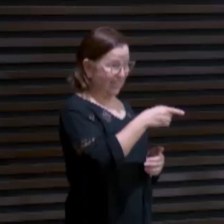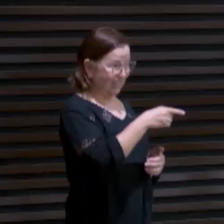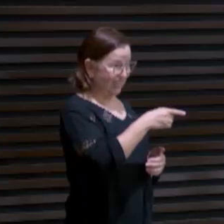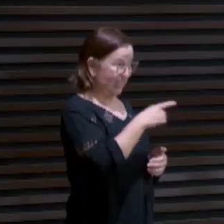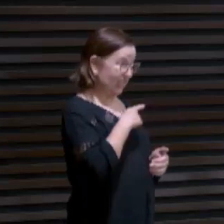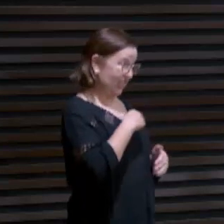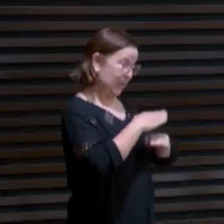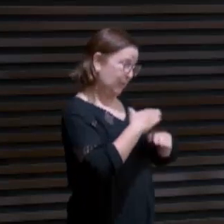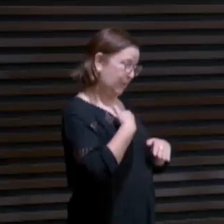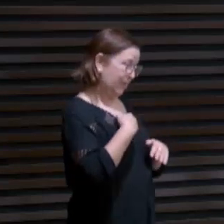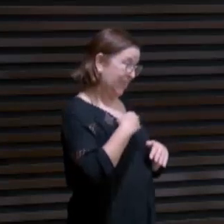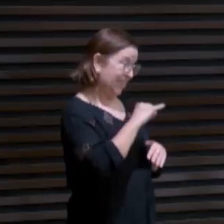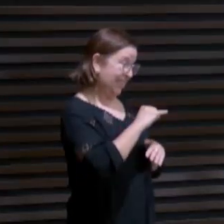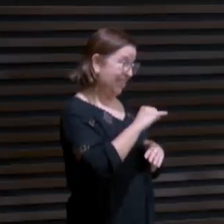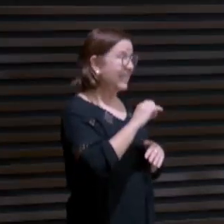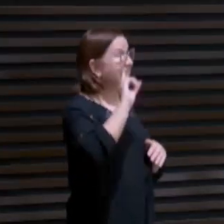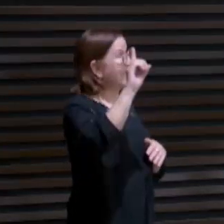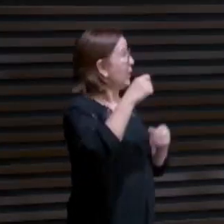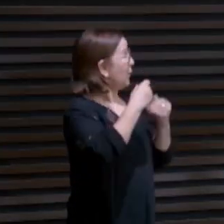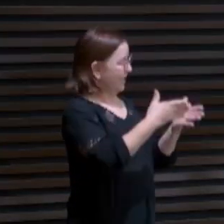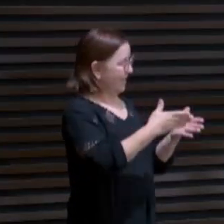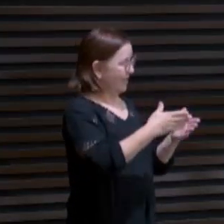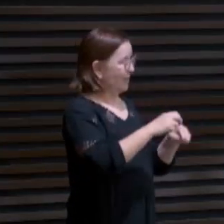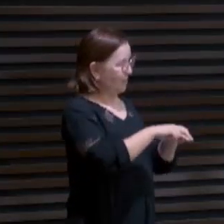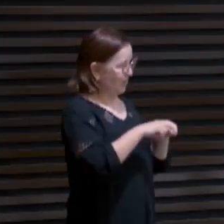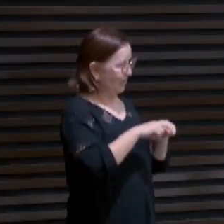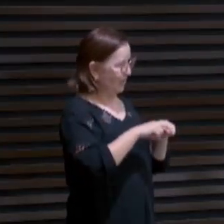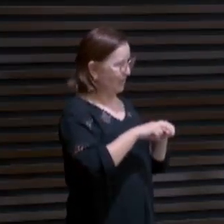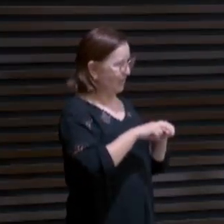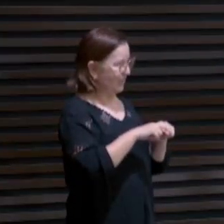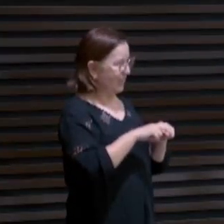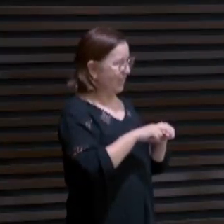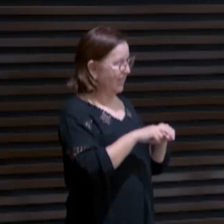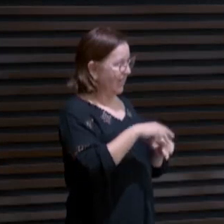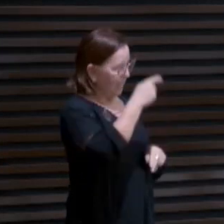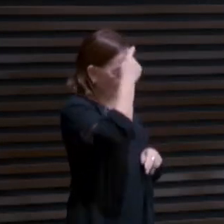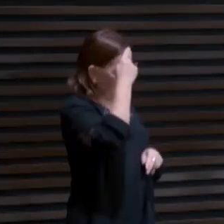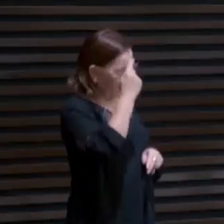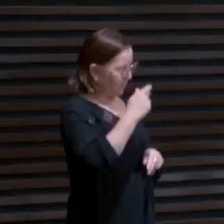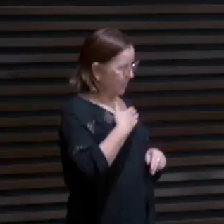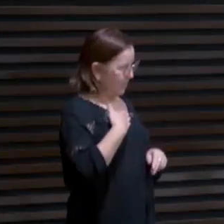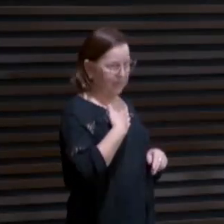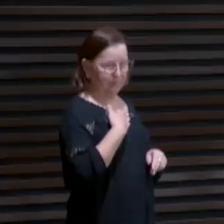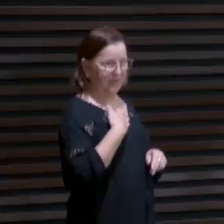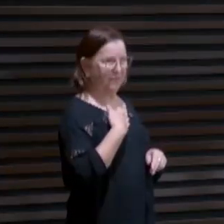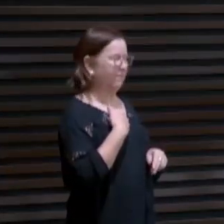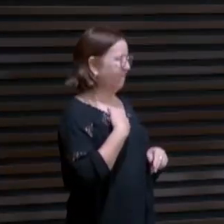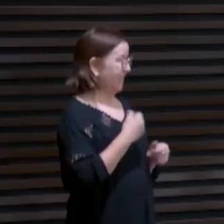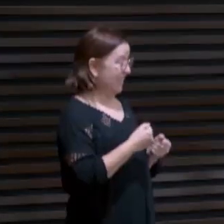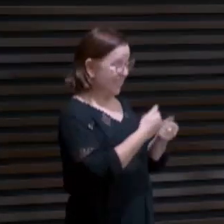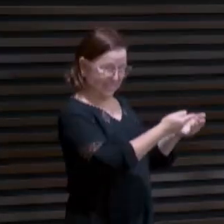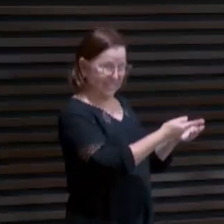dada. Por isso, quem me entregou a ti, maior pecado tem." A partir deste